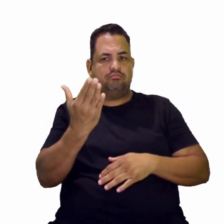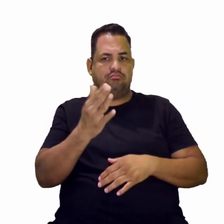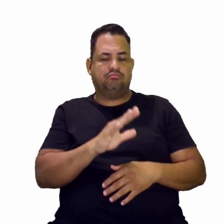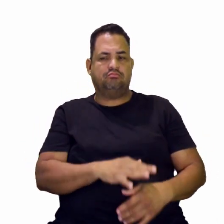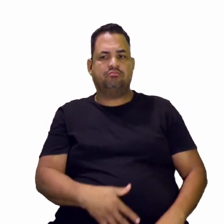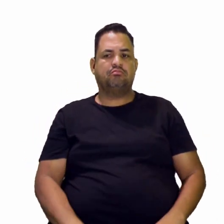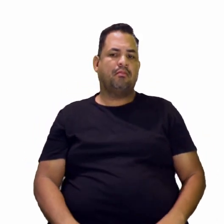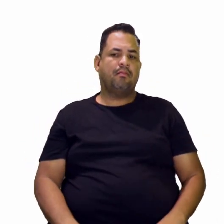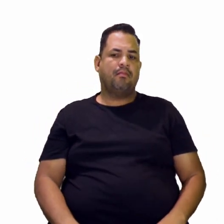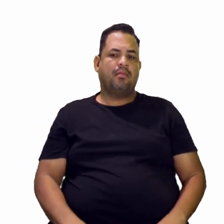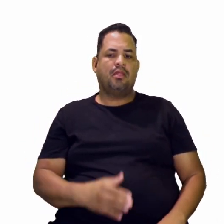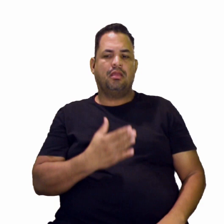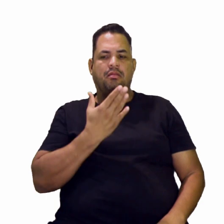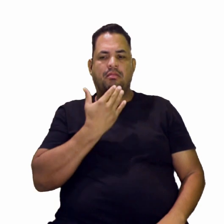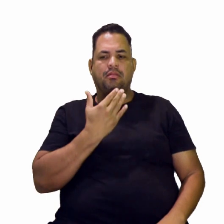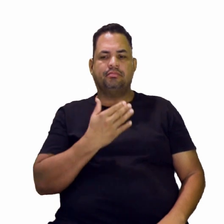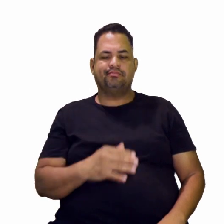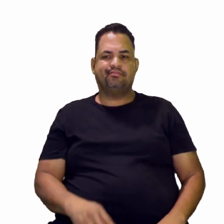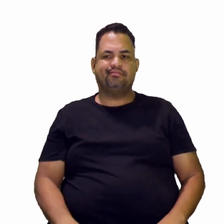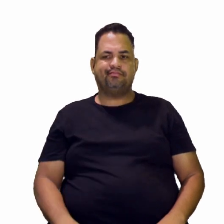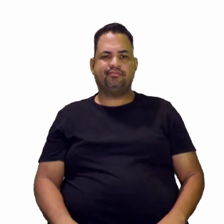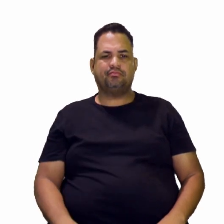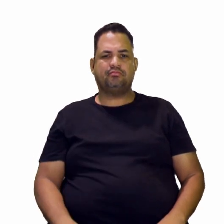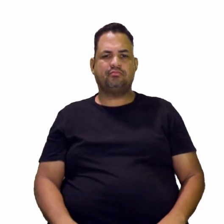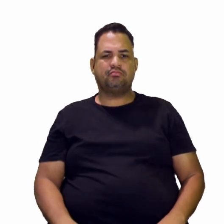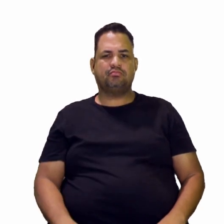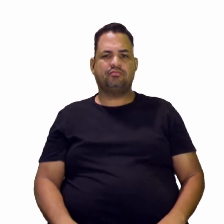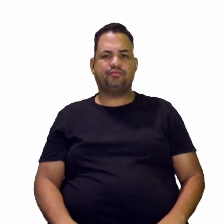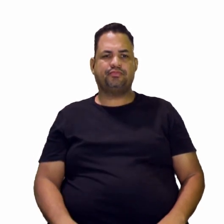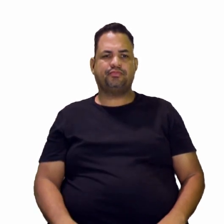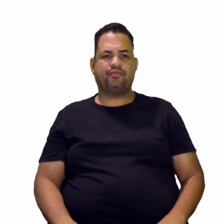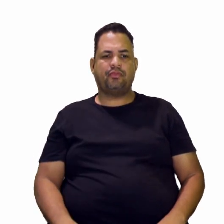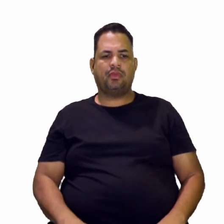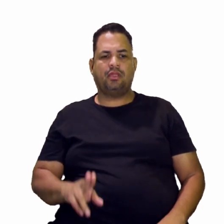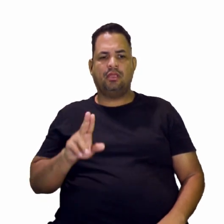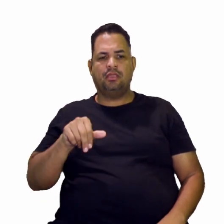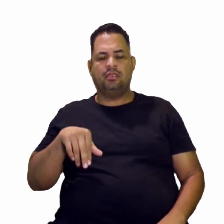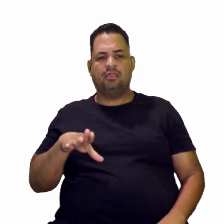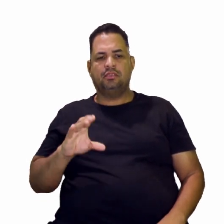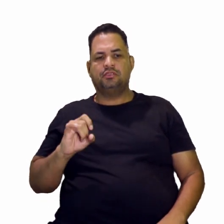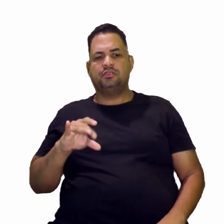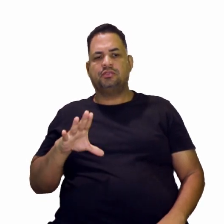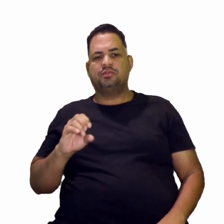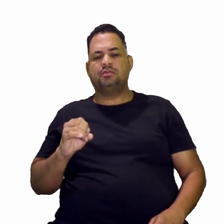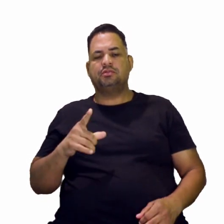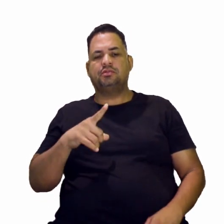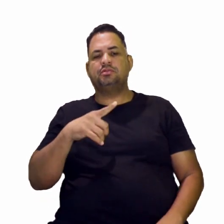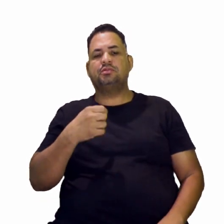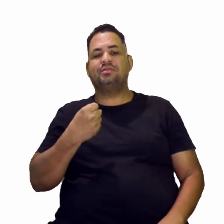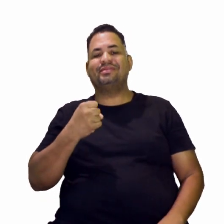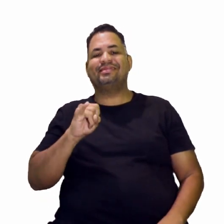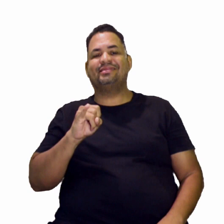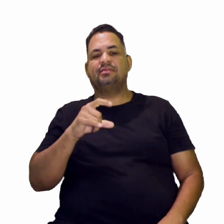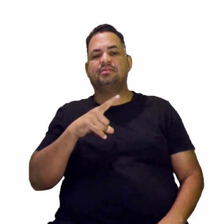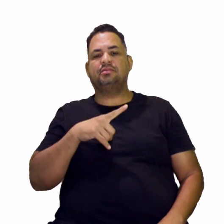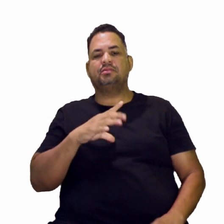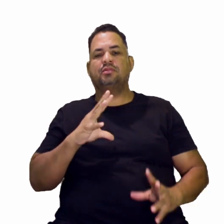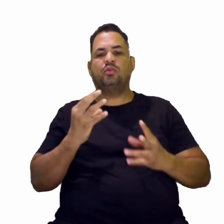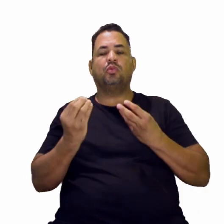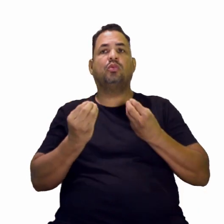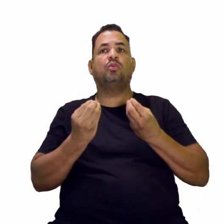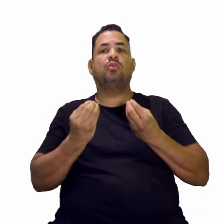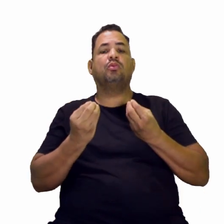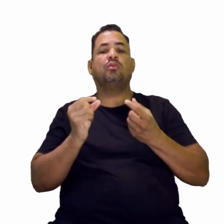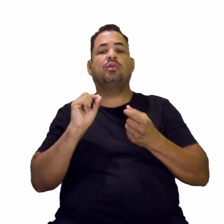tem alimento, legal. O nicho ecológico seria se eu estivesse apontando do que ele